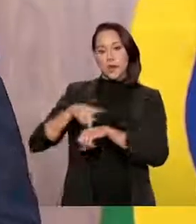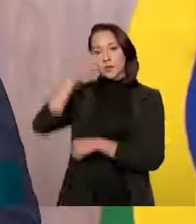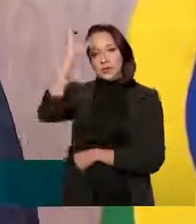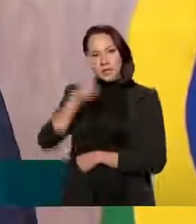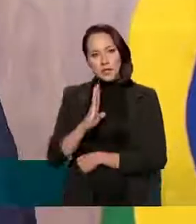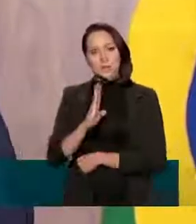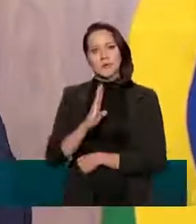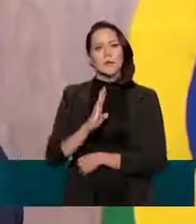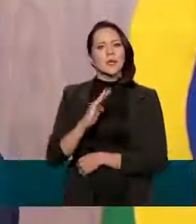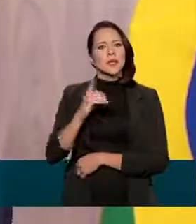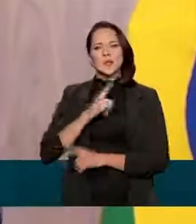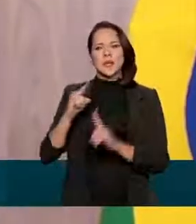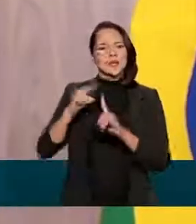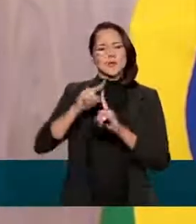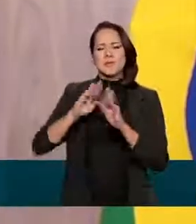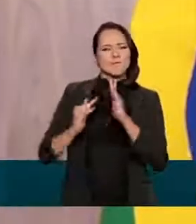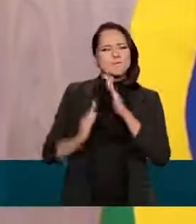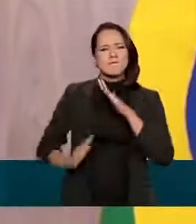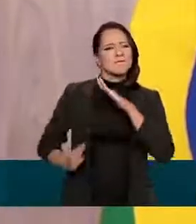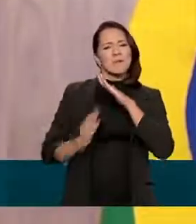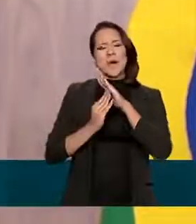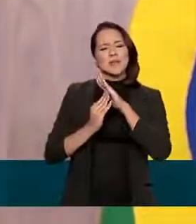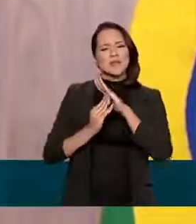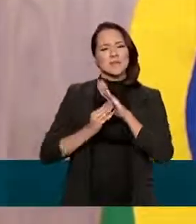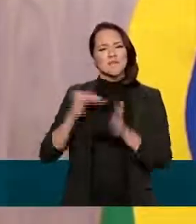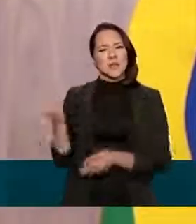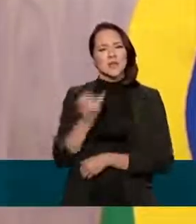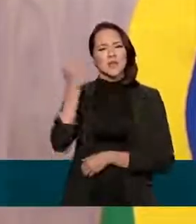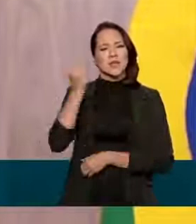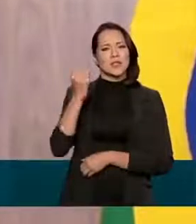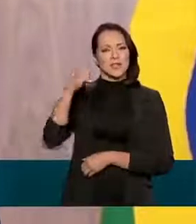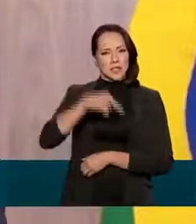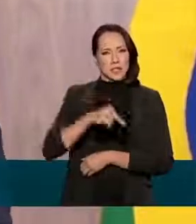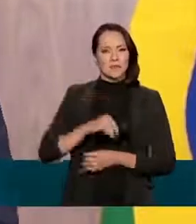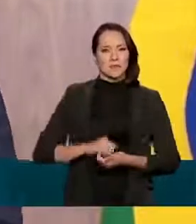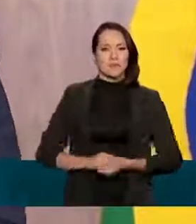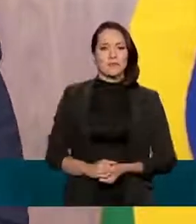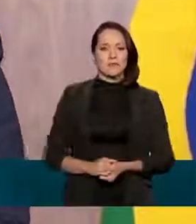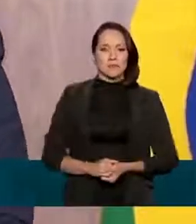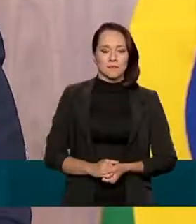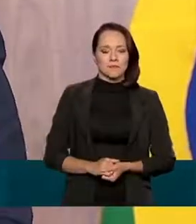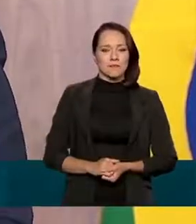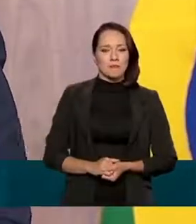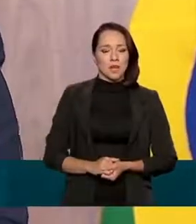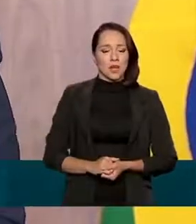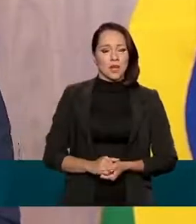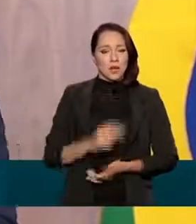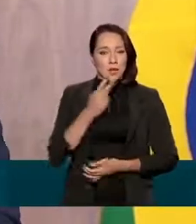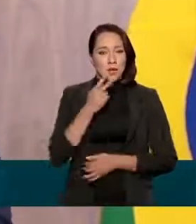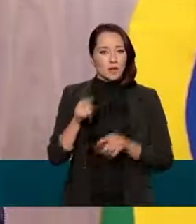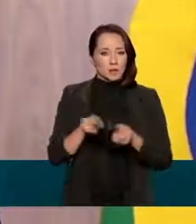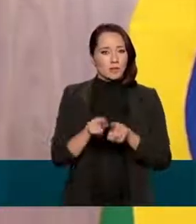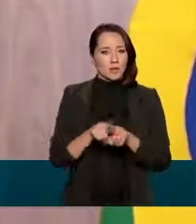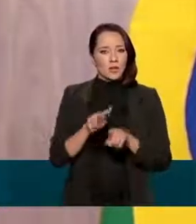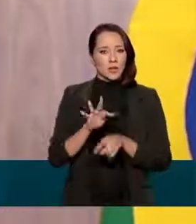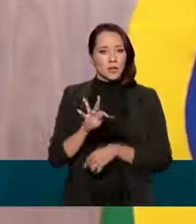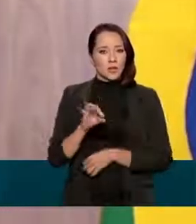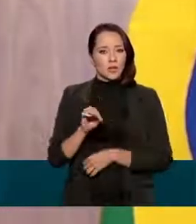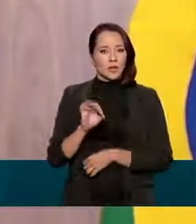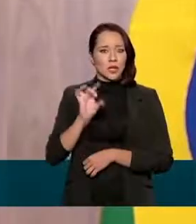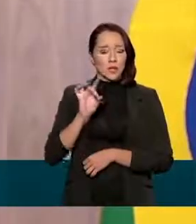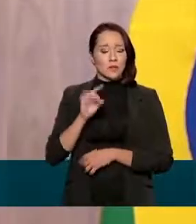está no ponto mais alto historicamente aqui em geral e ele ligou só portão